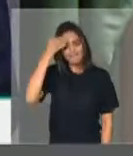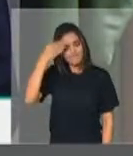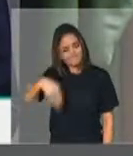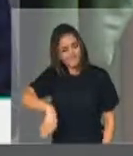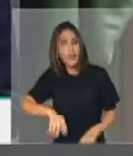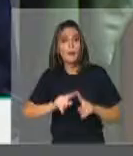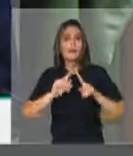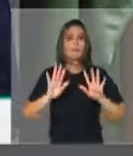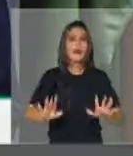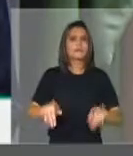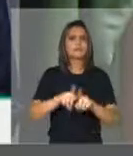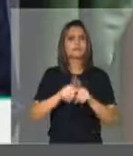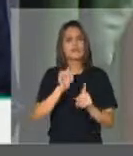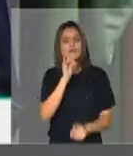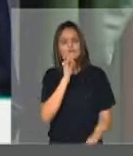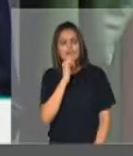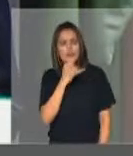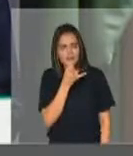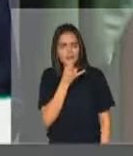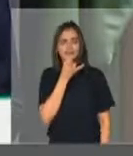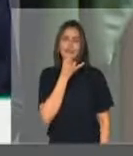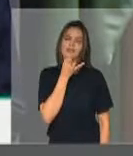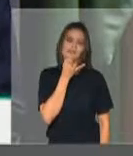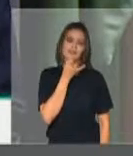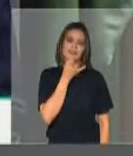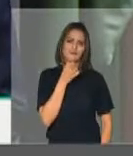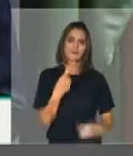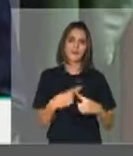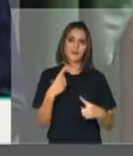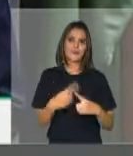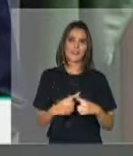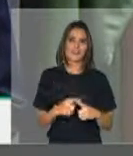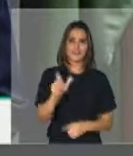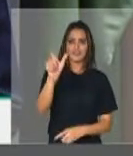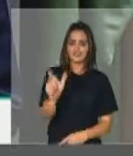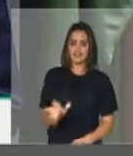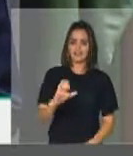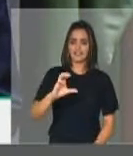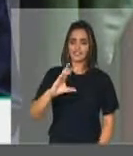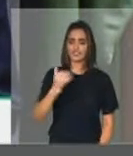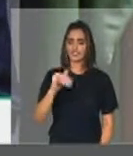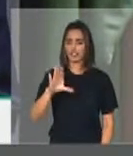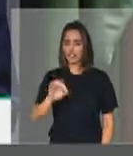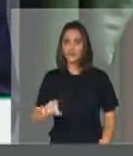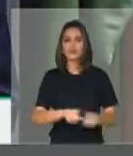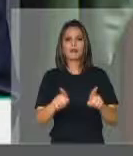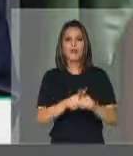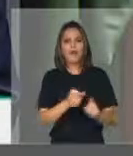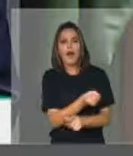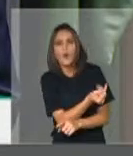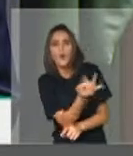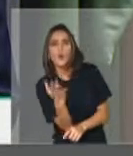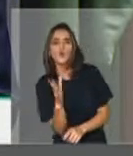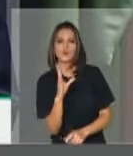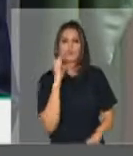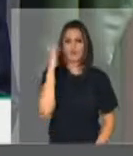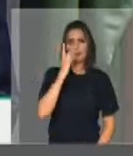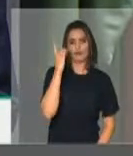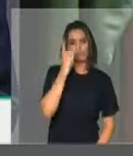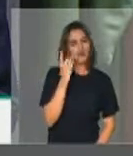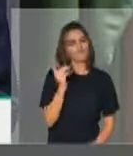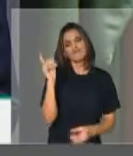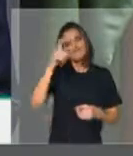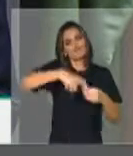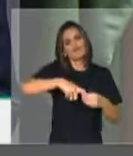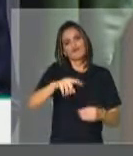mas acima de tudo pela tristeza de não compartilharmos mais com a presença de algumas pessoas aqui, e com